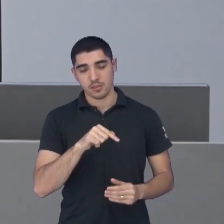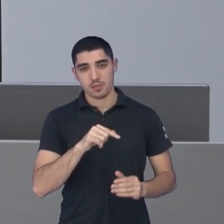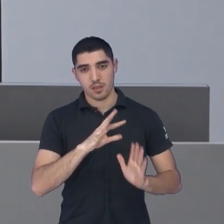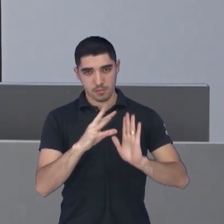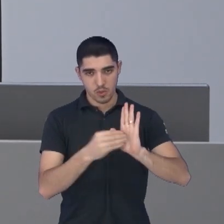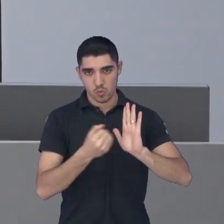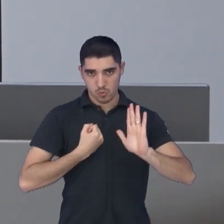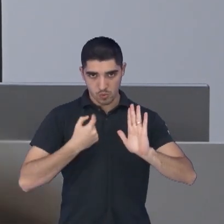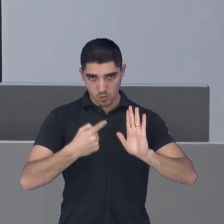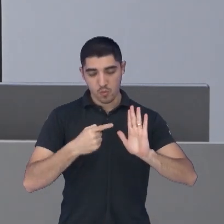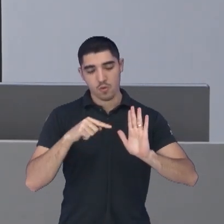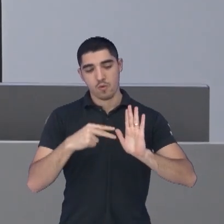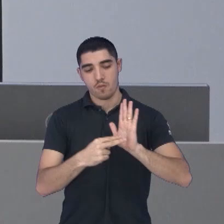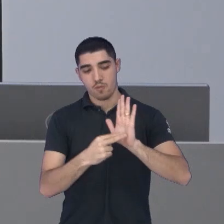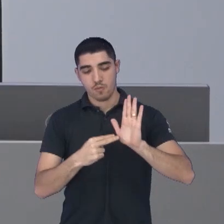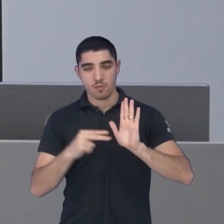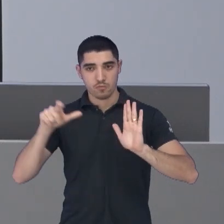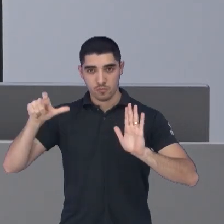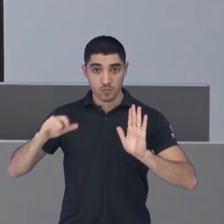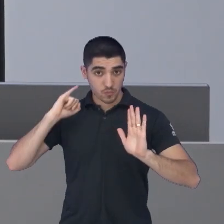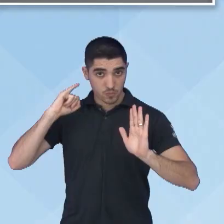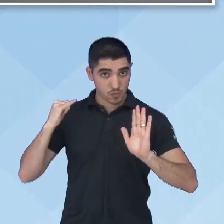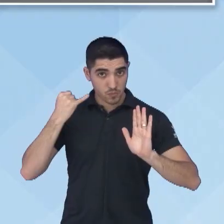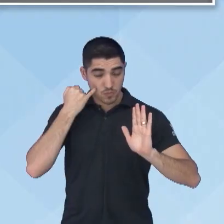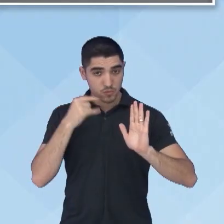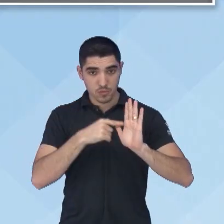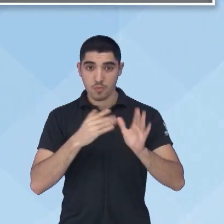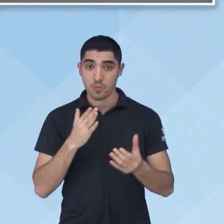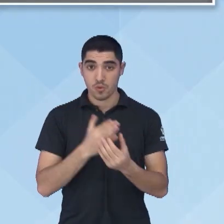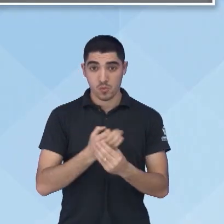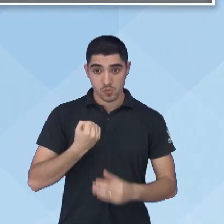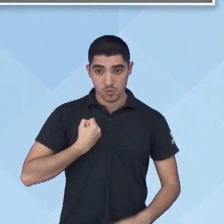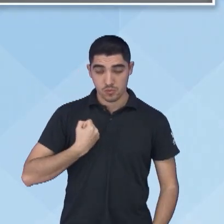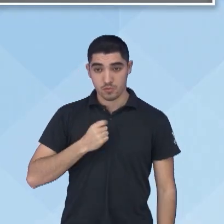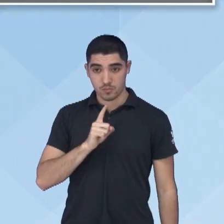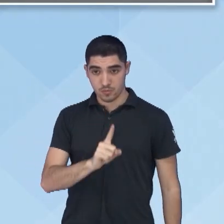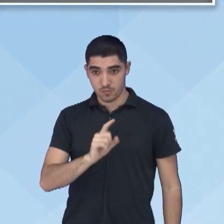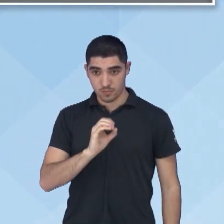1, autoria do vereador Juvenil Silvério, ao processo número